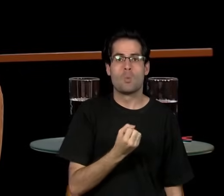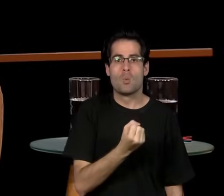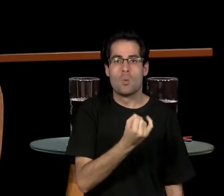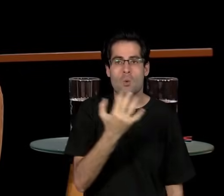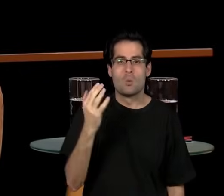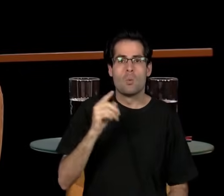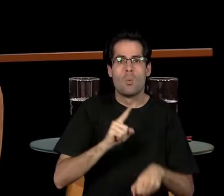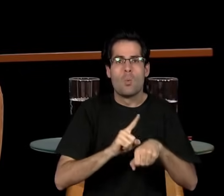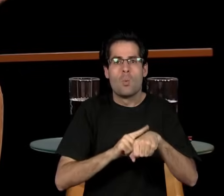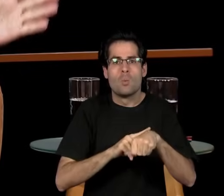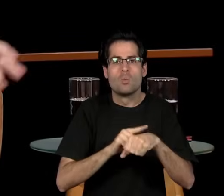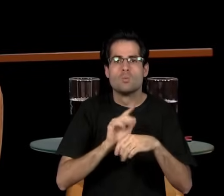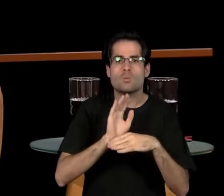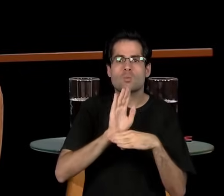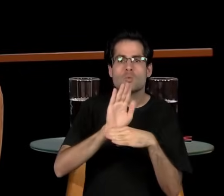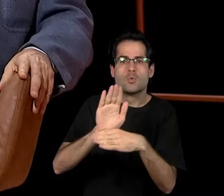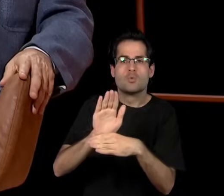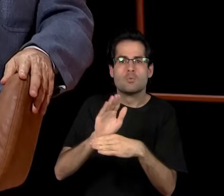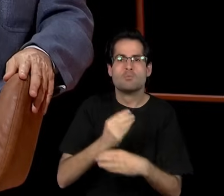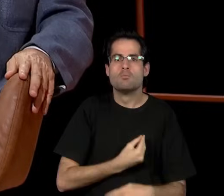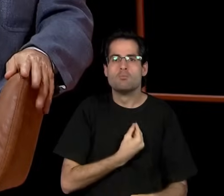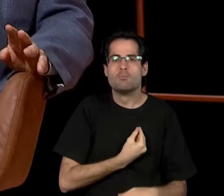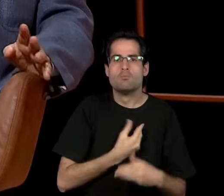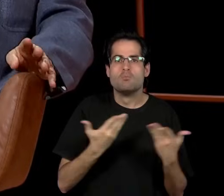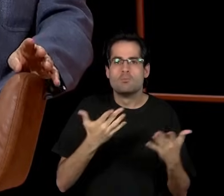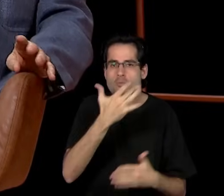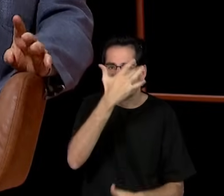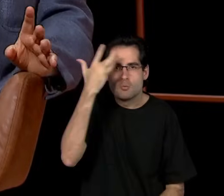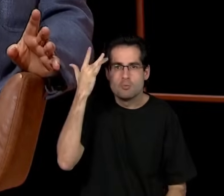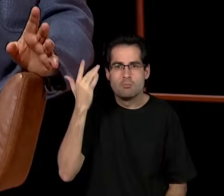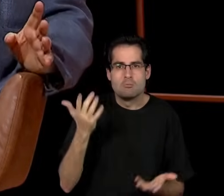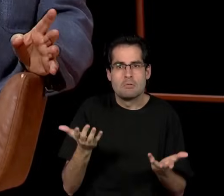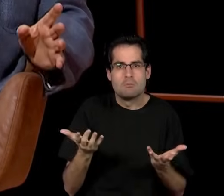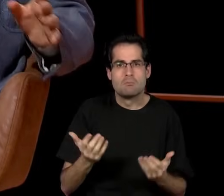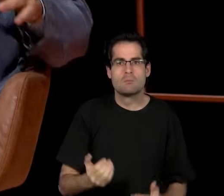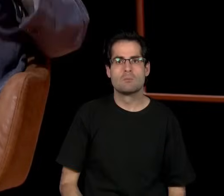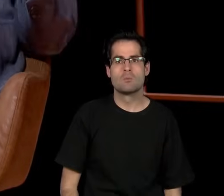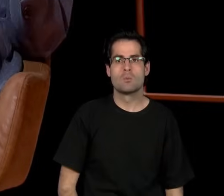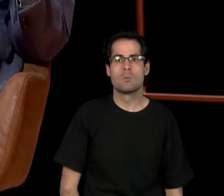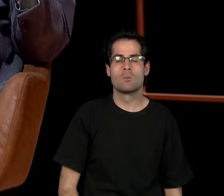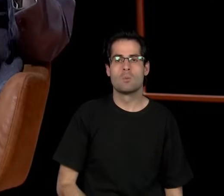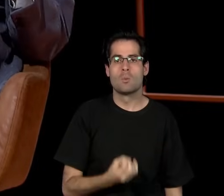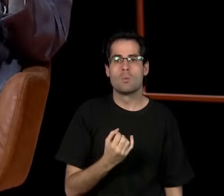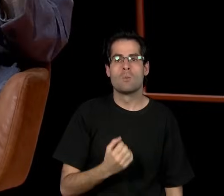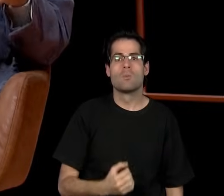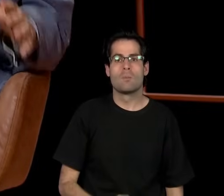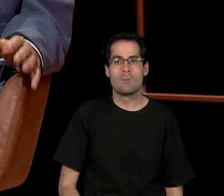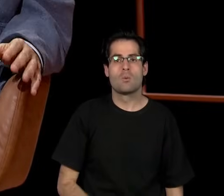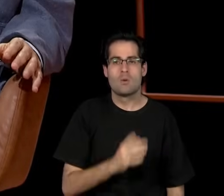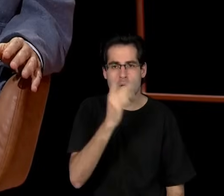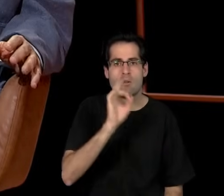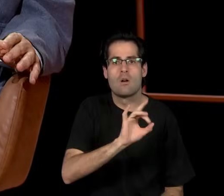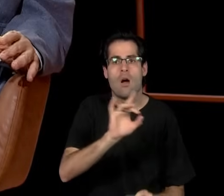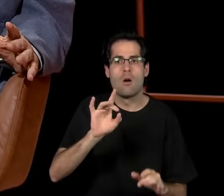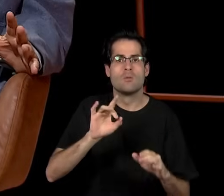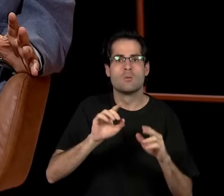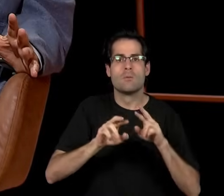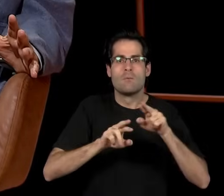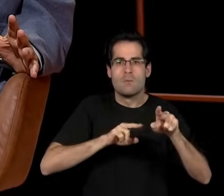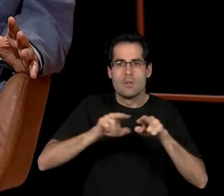artista internacional desse porte para o Brasil? Cada artista é um artista, né? Nesse porte pode